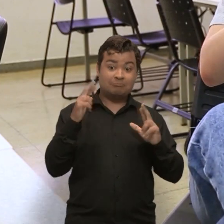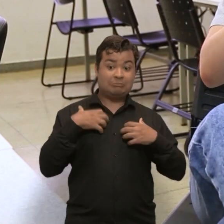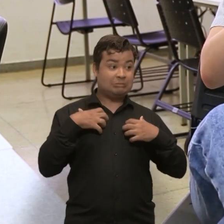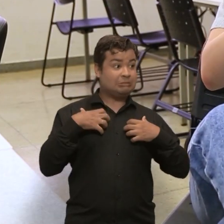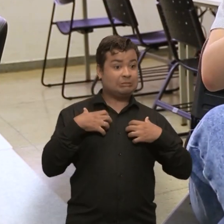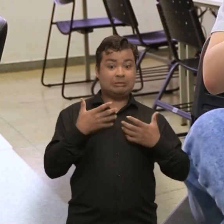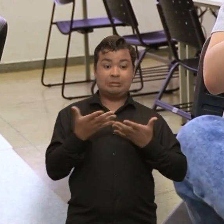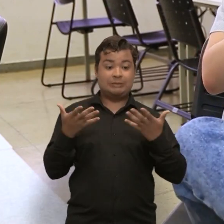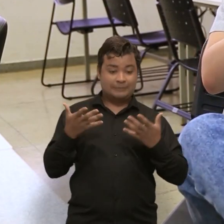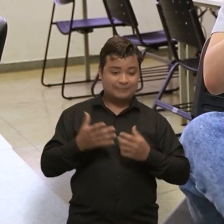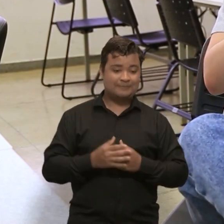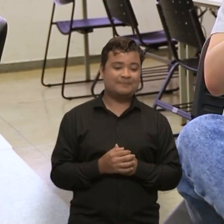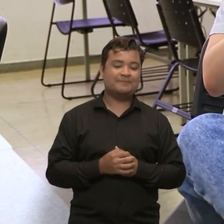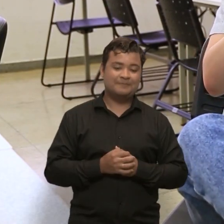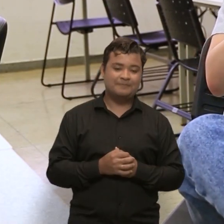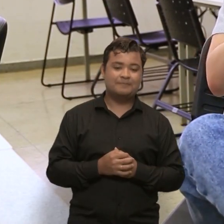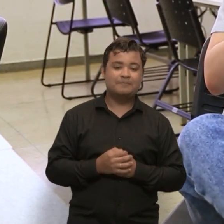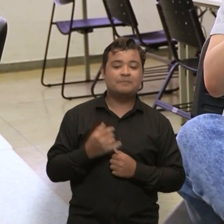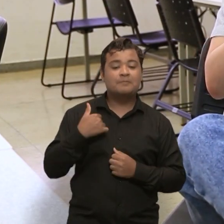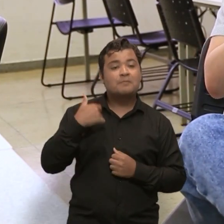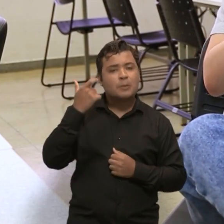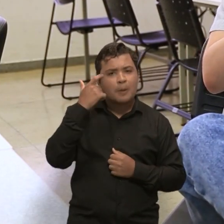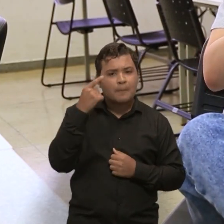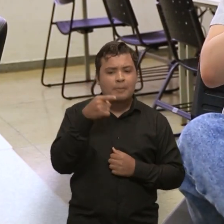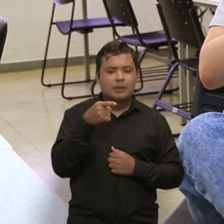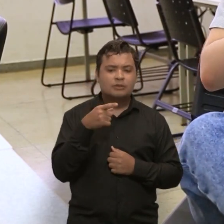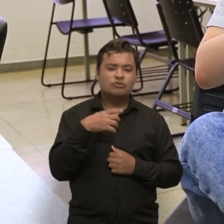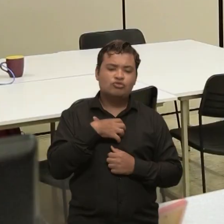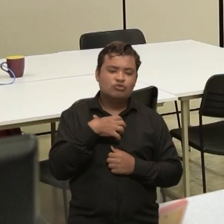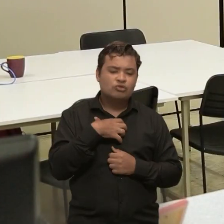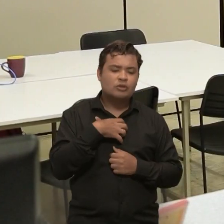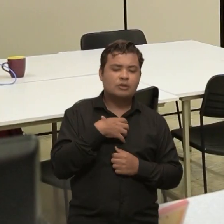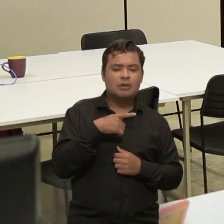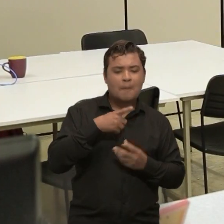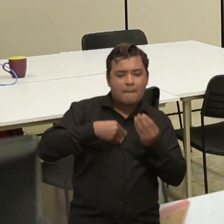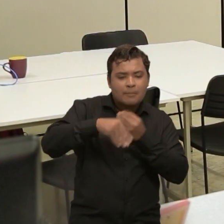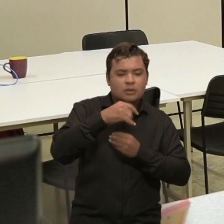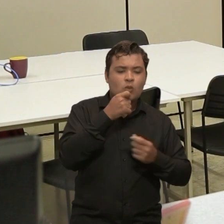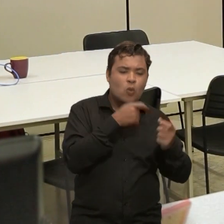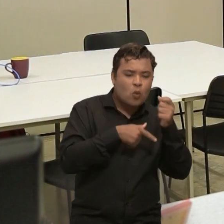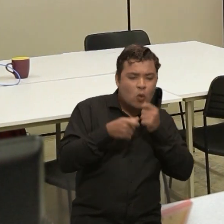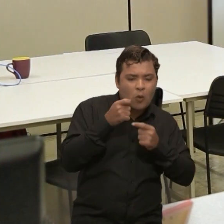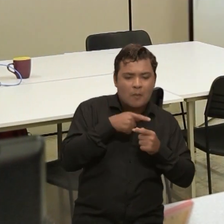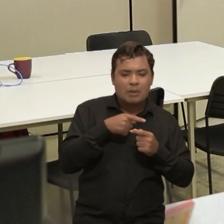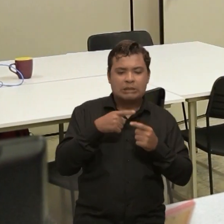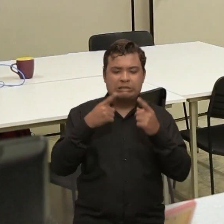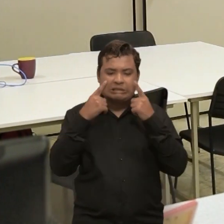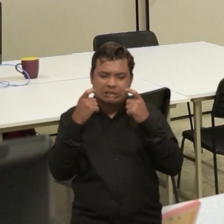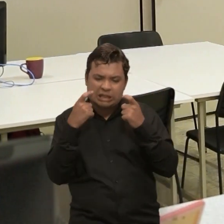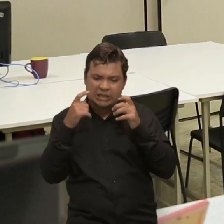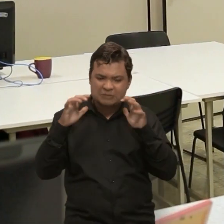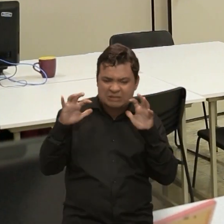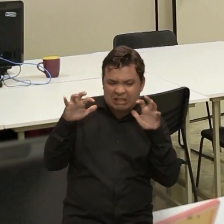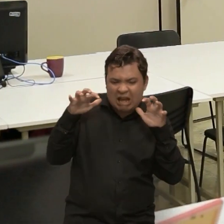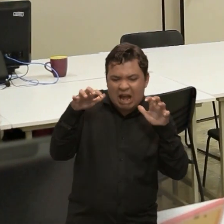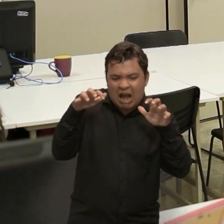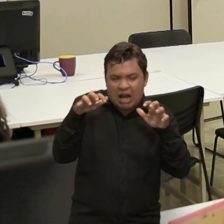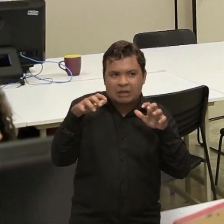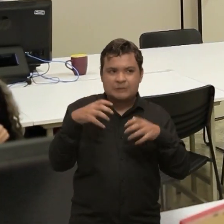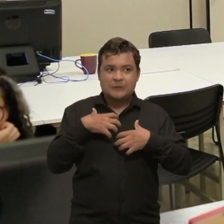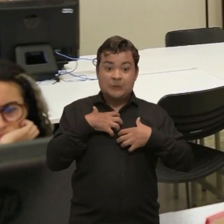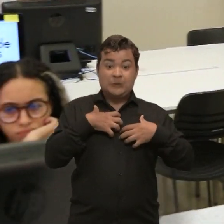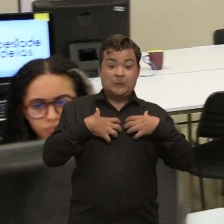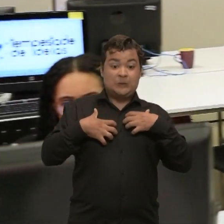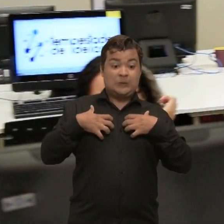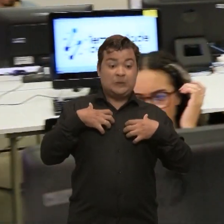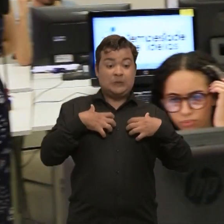entusiasmo no espectador. Então eu acho que é essas nuances entre comédia, drama, um pouco de terror, um suspense, tudo